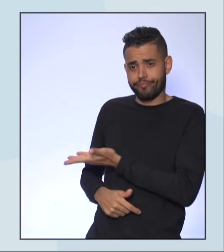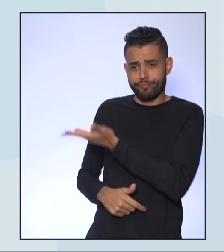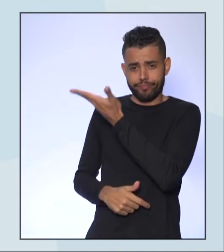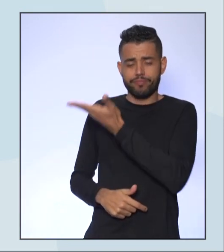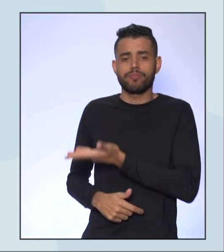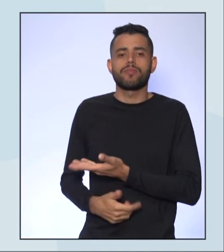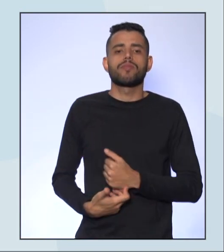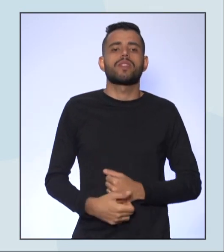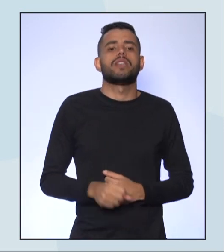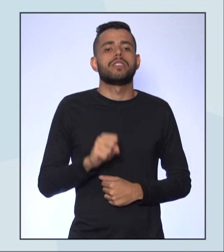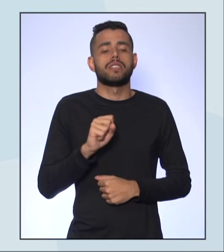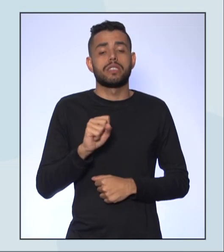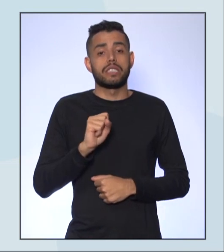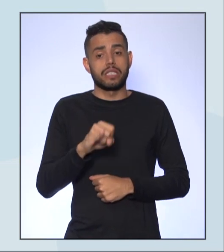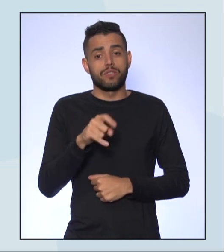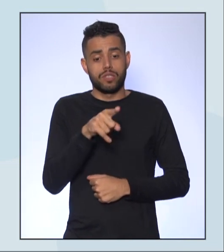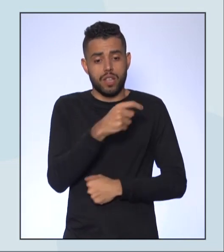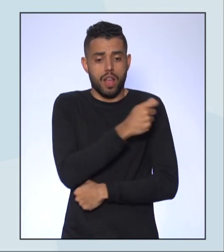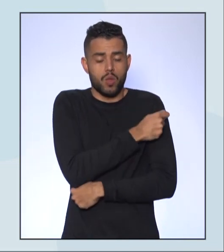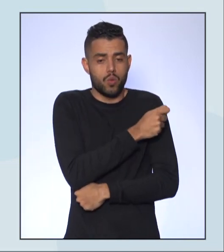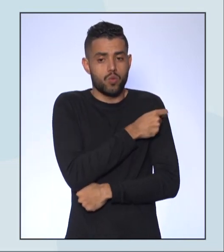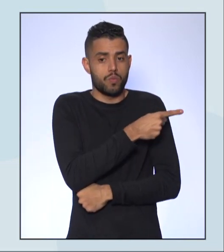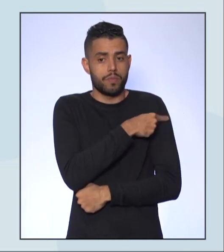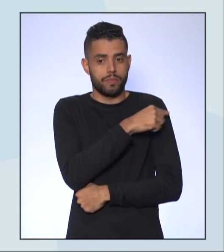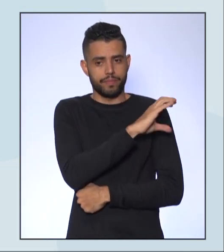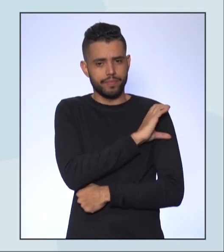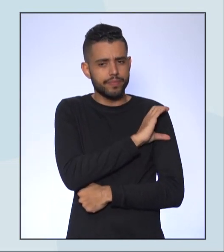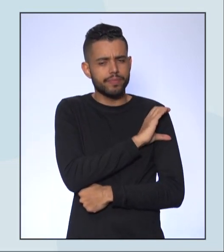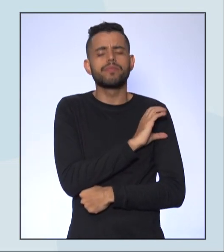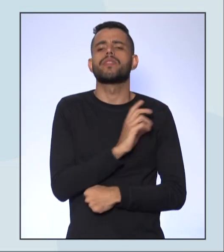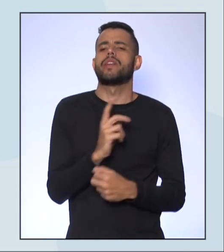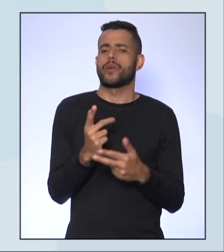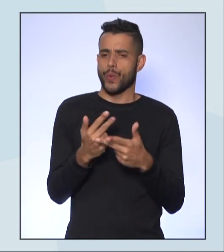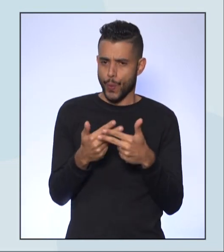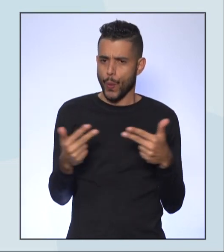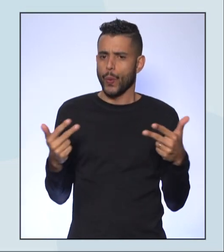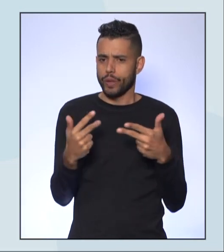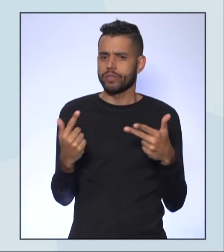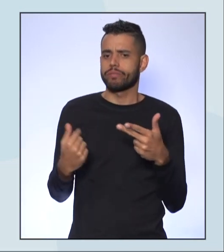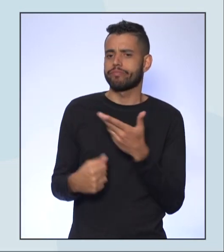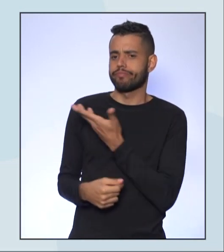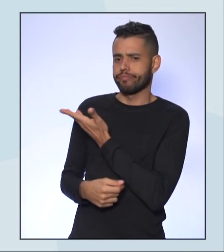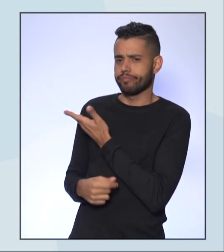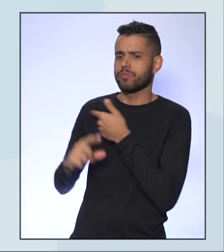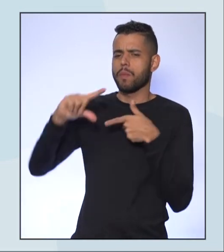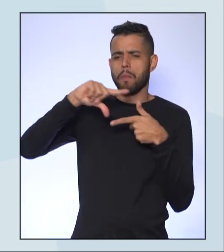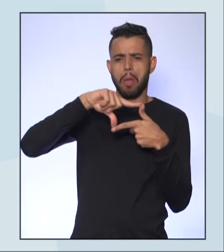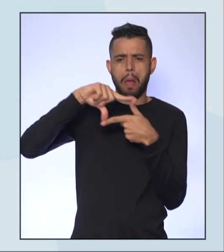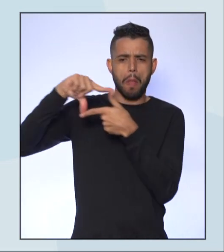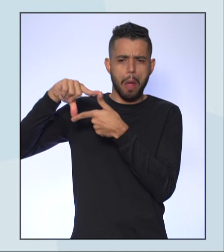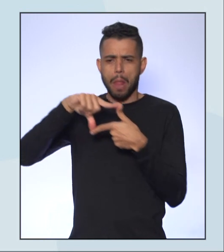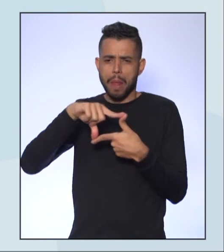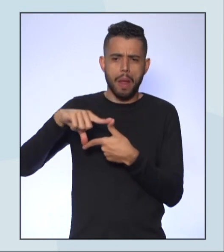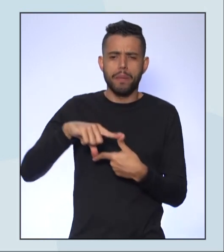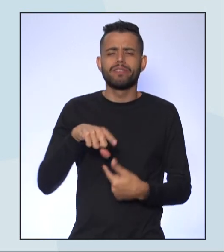do primeiro ano do ensino médio, tem muita coisa dentro desses quadros que vocês já conhecem, porque vocês já tiveram